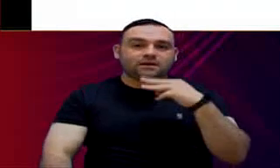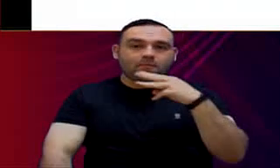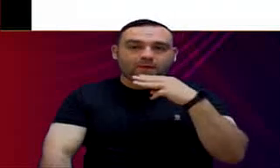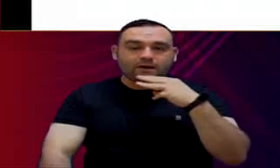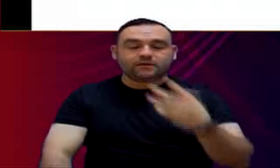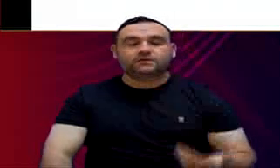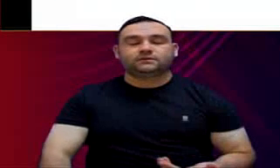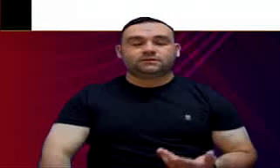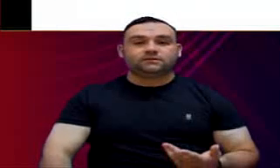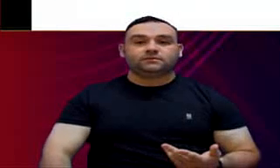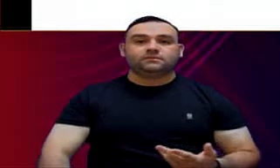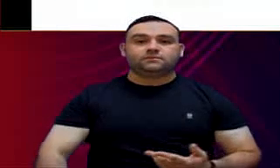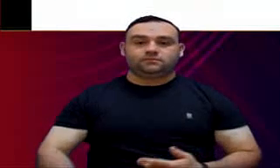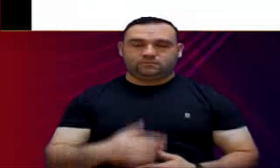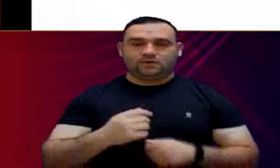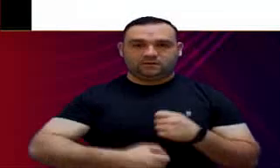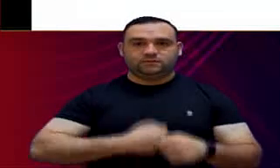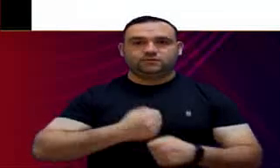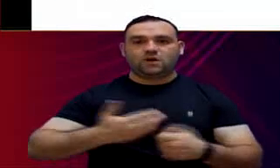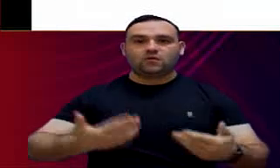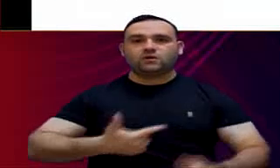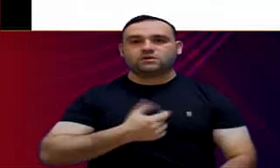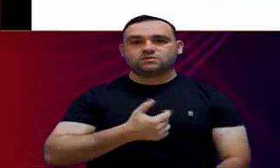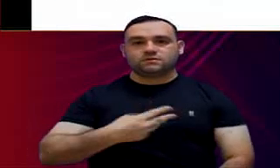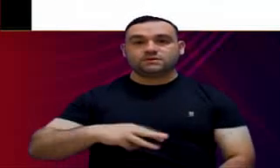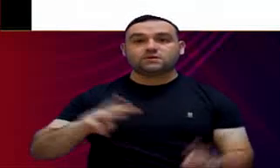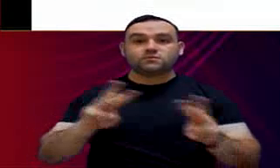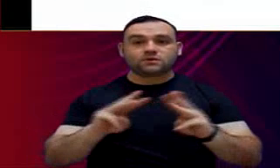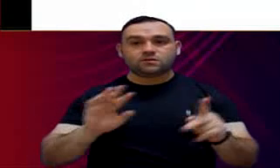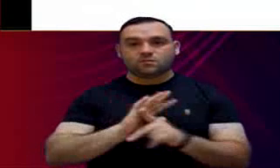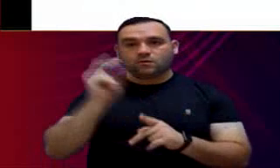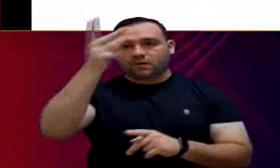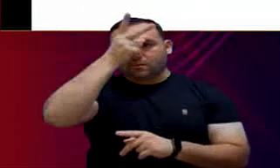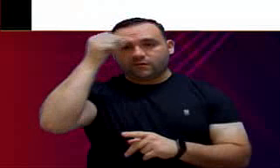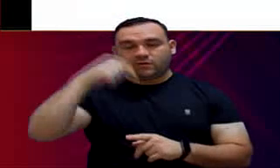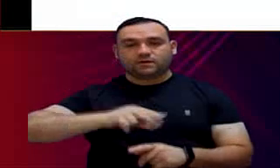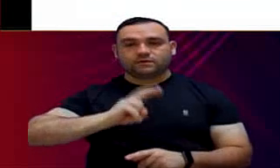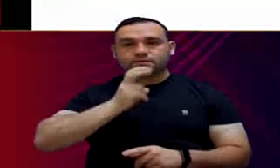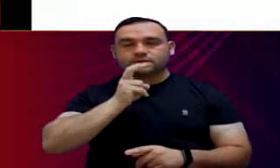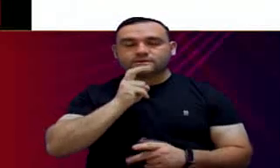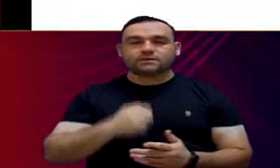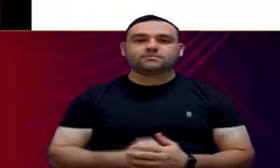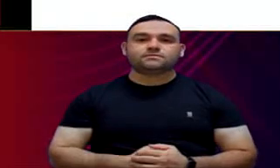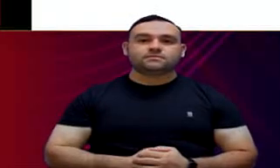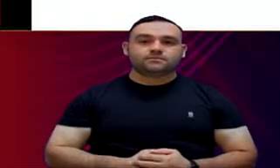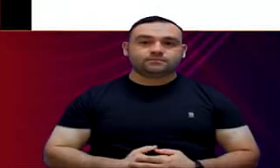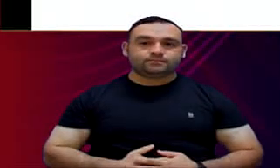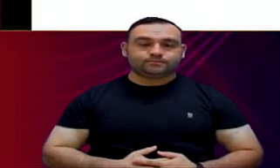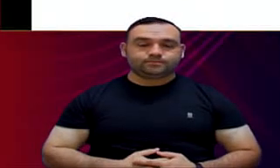de 2023 no site da Prefeitura Municipal de Sorocaba